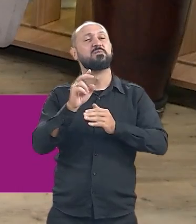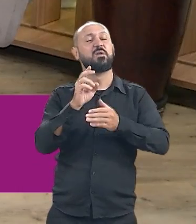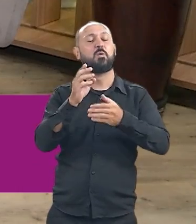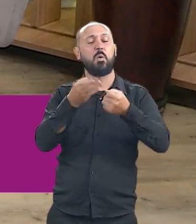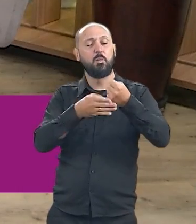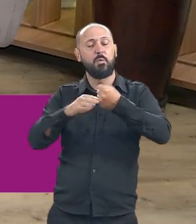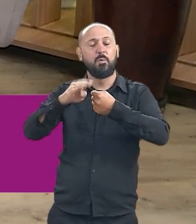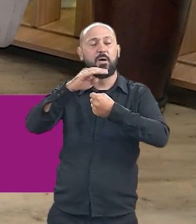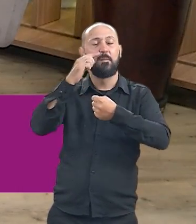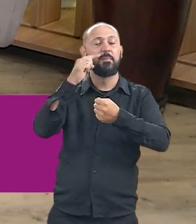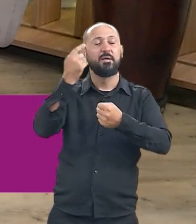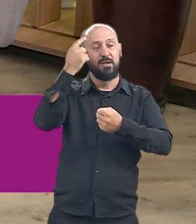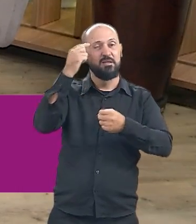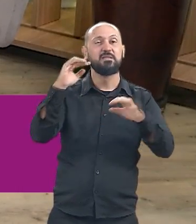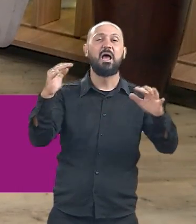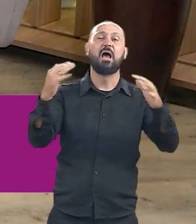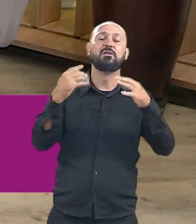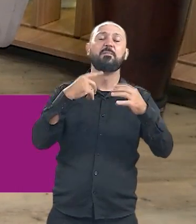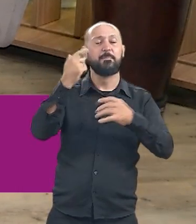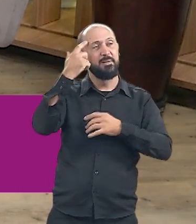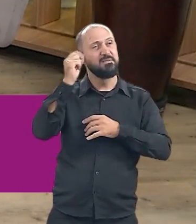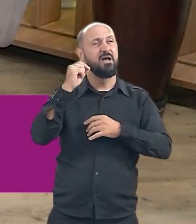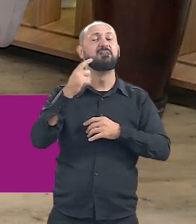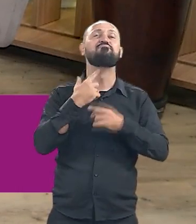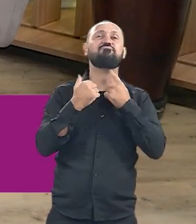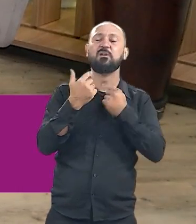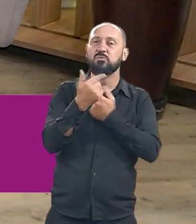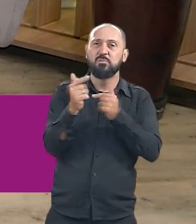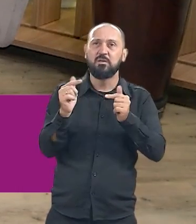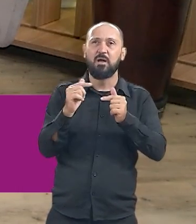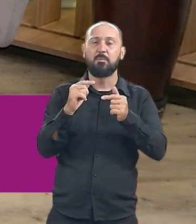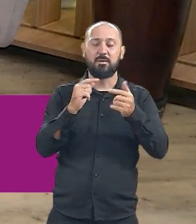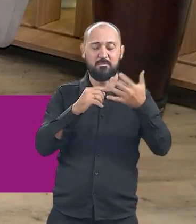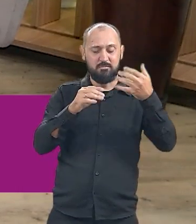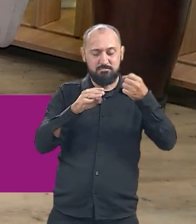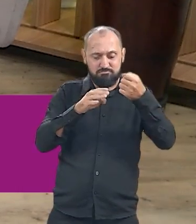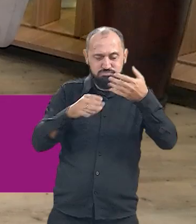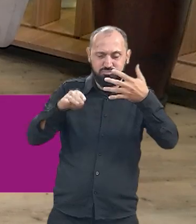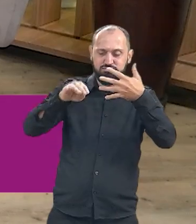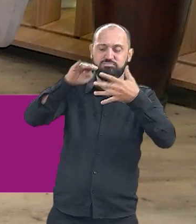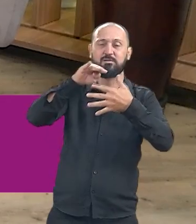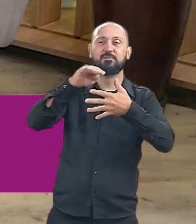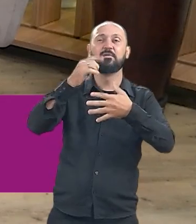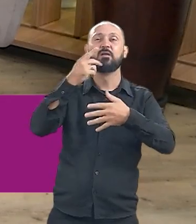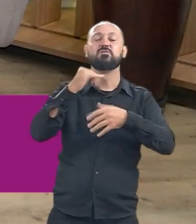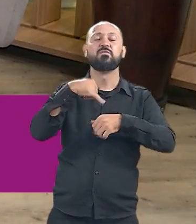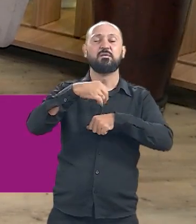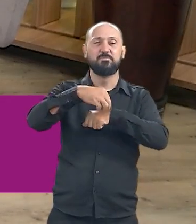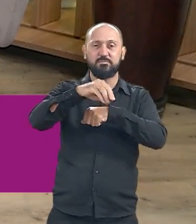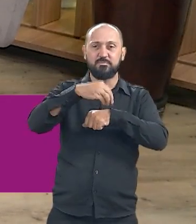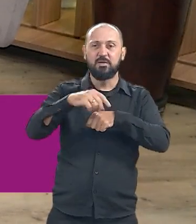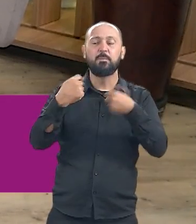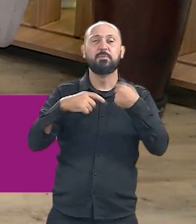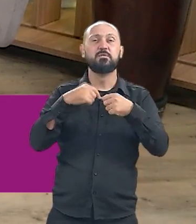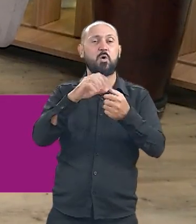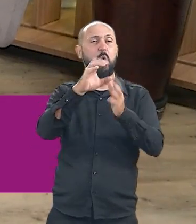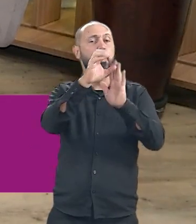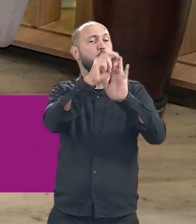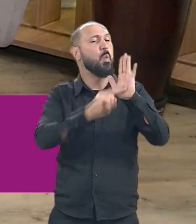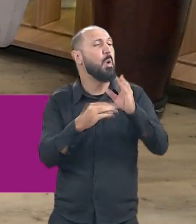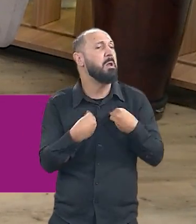assistindo tem interesse e não tem. É que é tanta coisa, é bom você falar que a gente vai trazer. Né? Precisa entregar um currículo, algo do tipo.